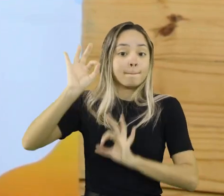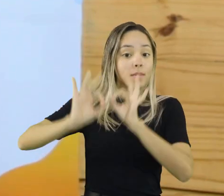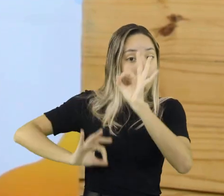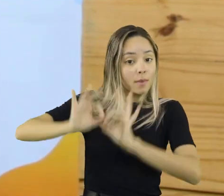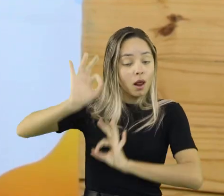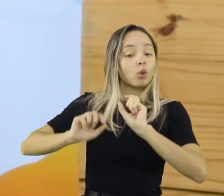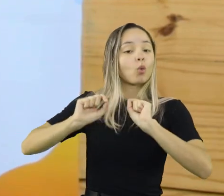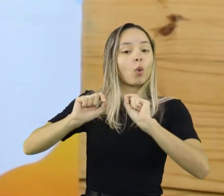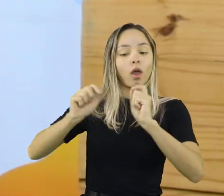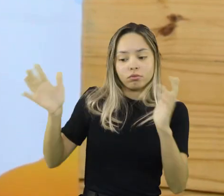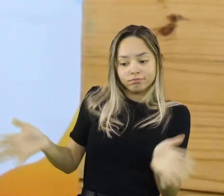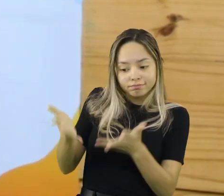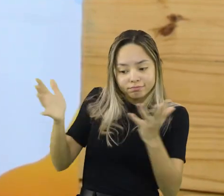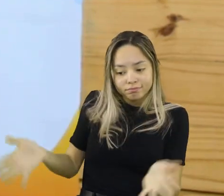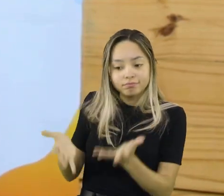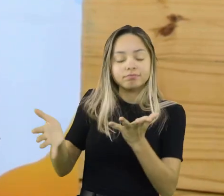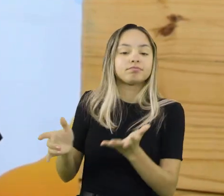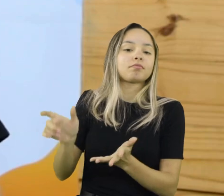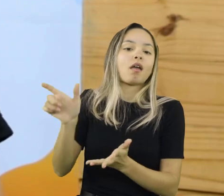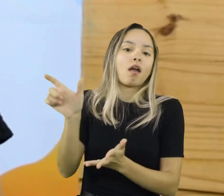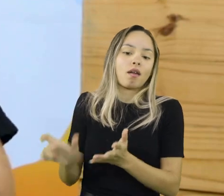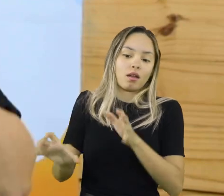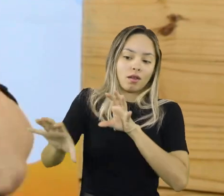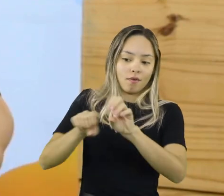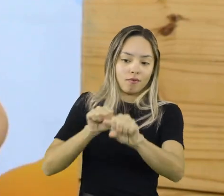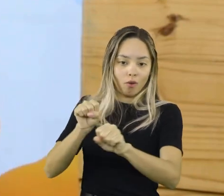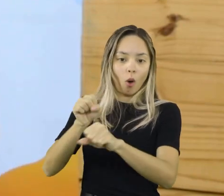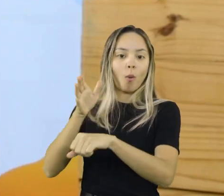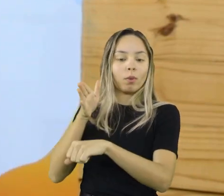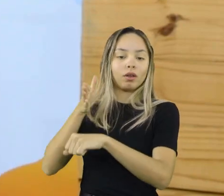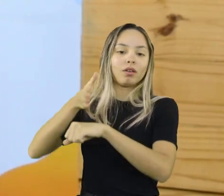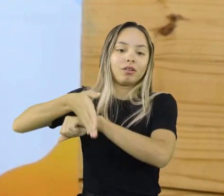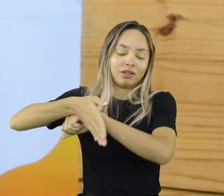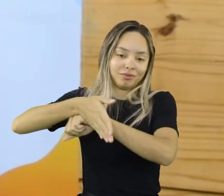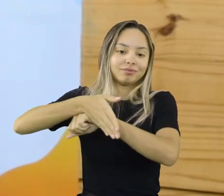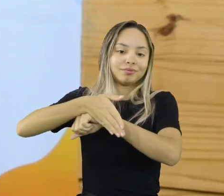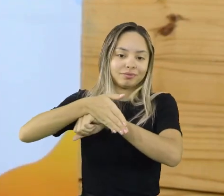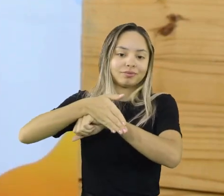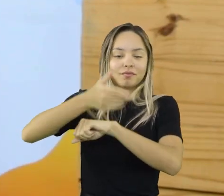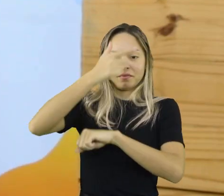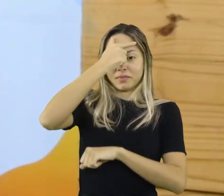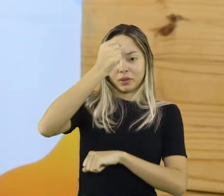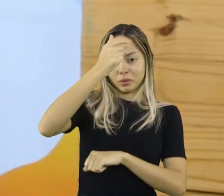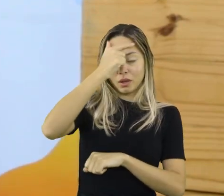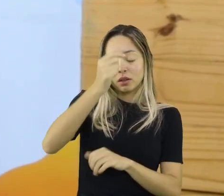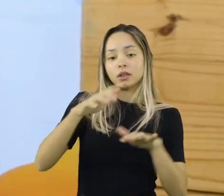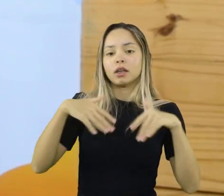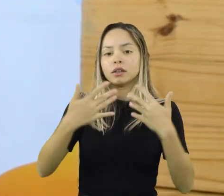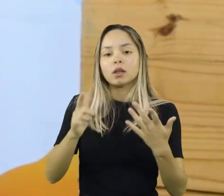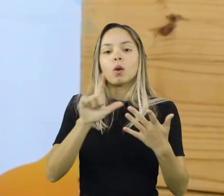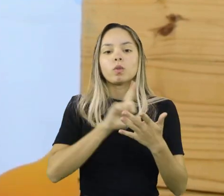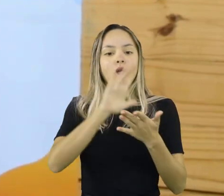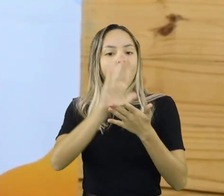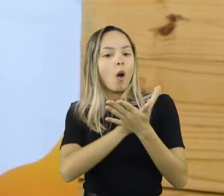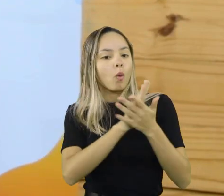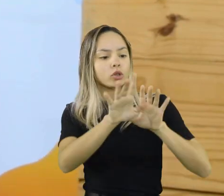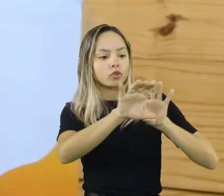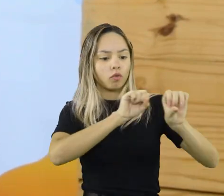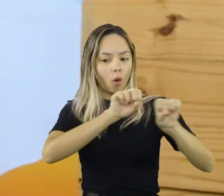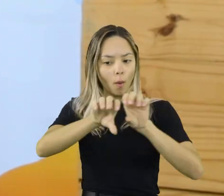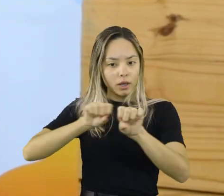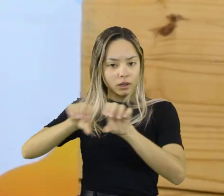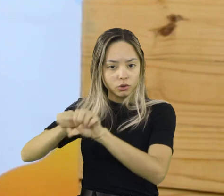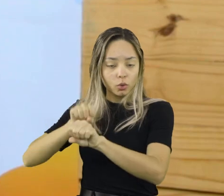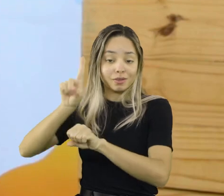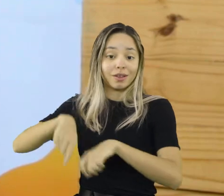o ingresso no ensino superior. Então, dentro dessa perspectiva, existem formações que são necessárias para cada